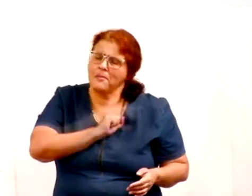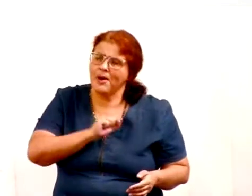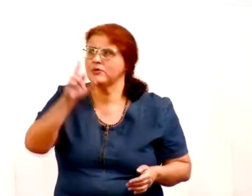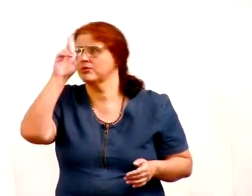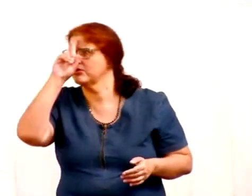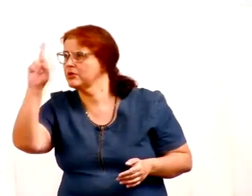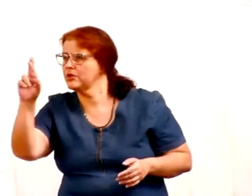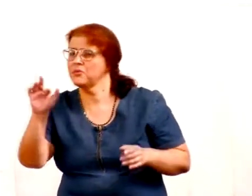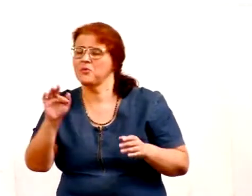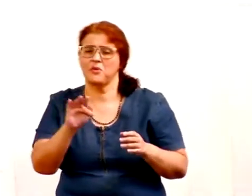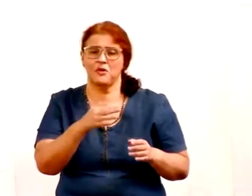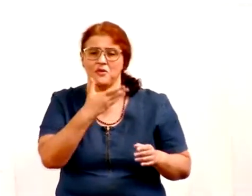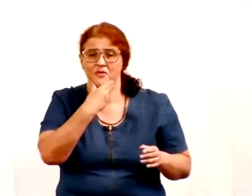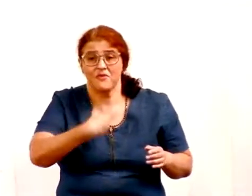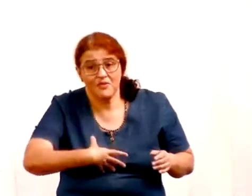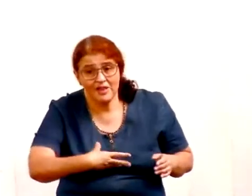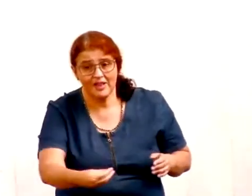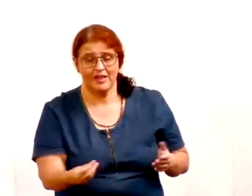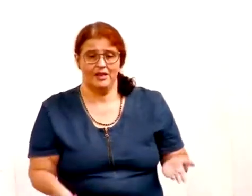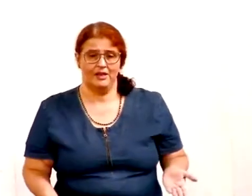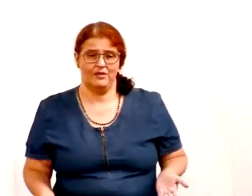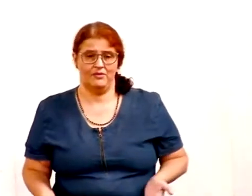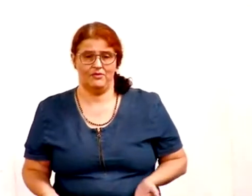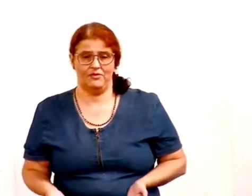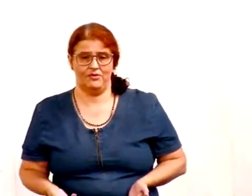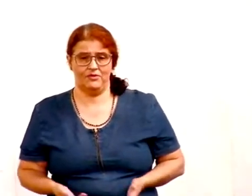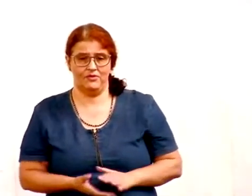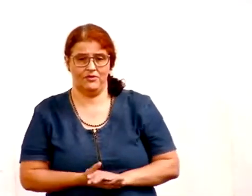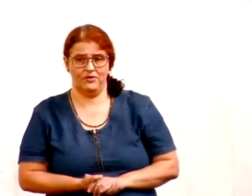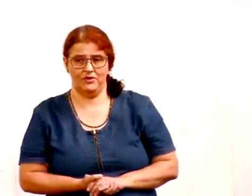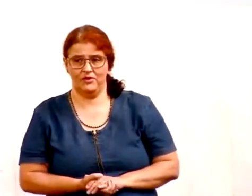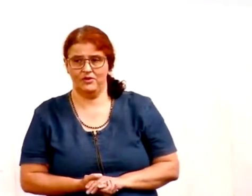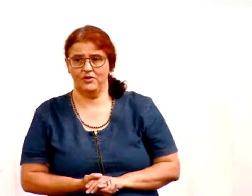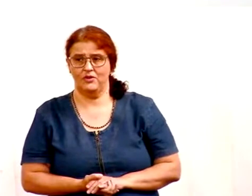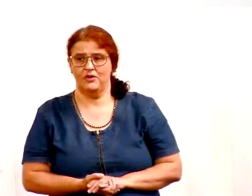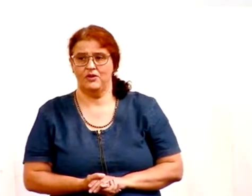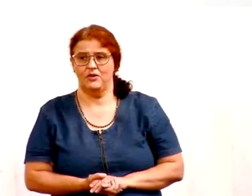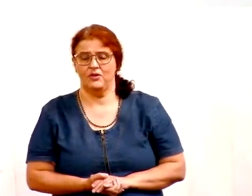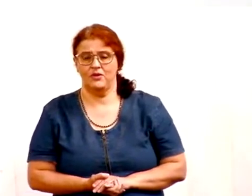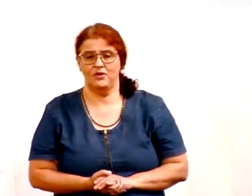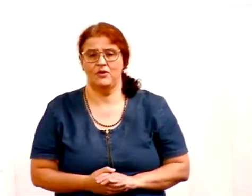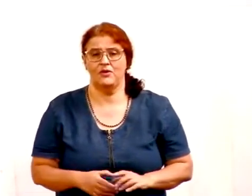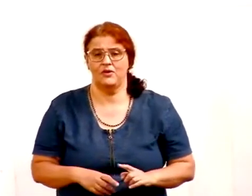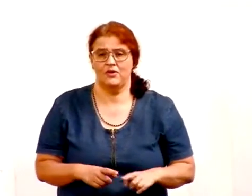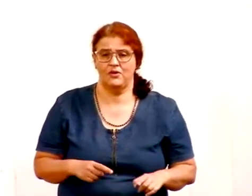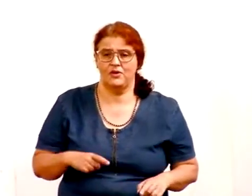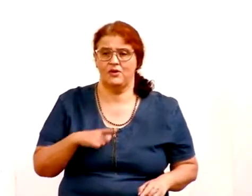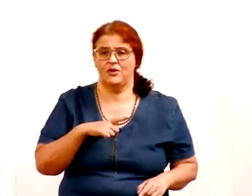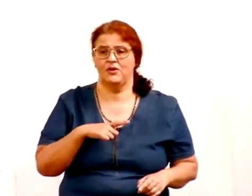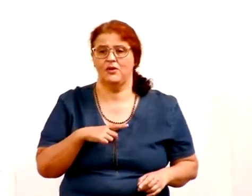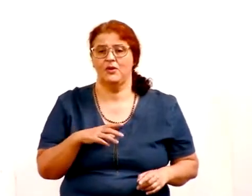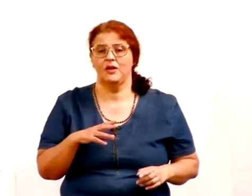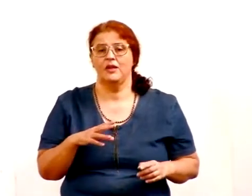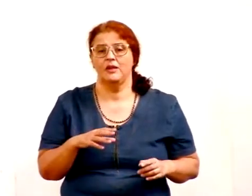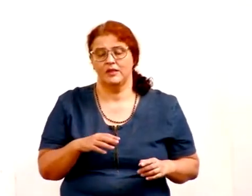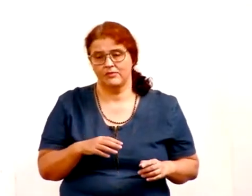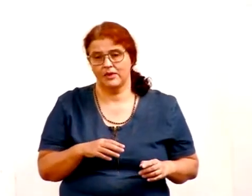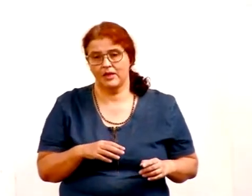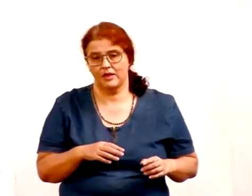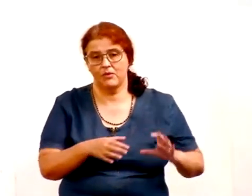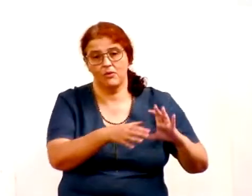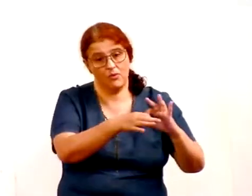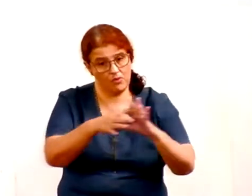Cristo. Pensemos então dentro do nosso escopo, do nosso contexto. O contexto de um problema mais externo, comer